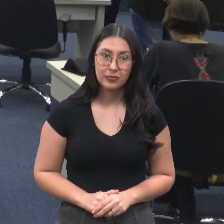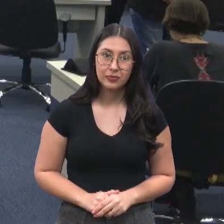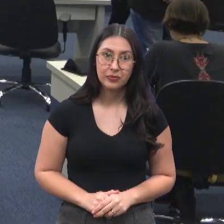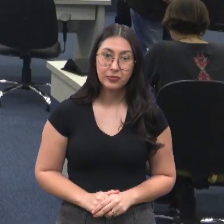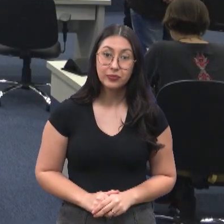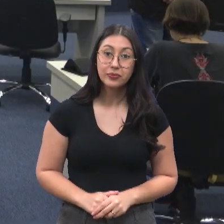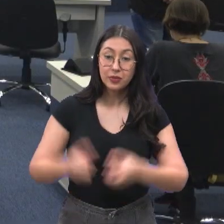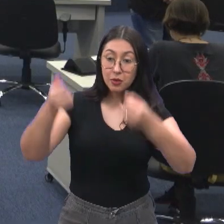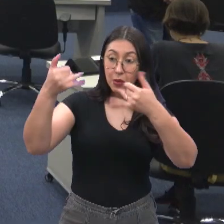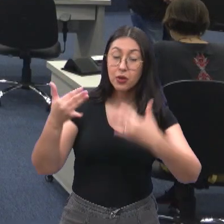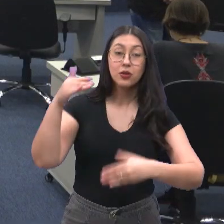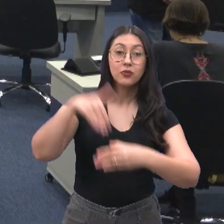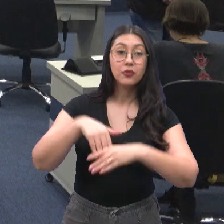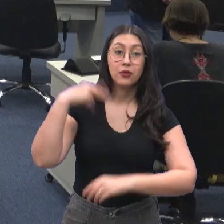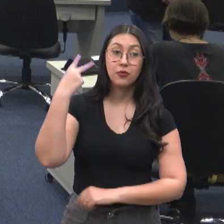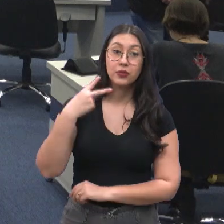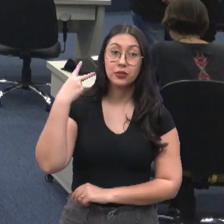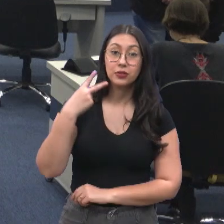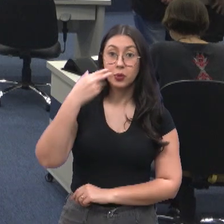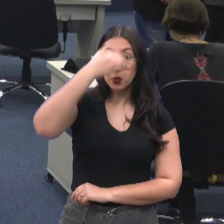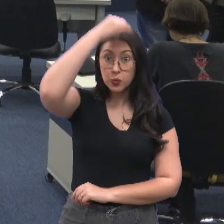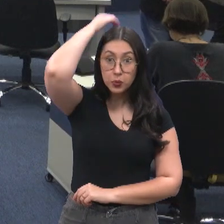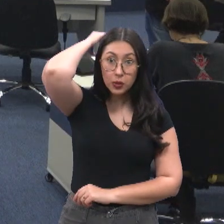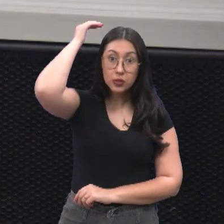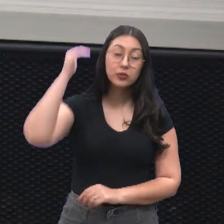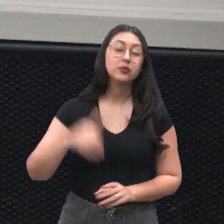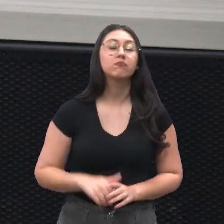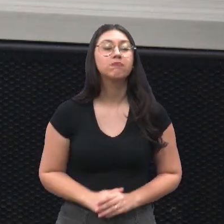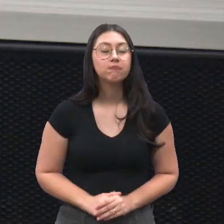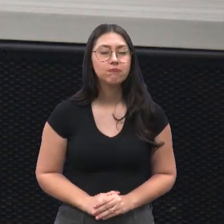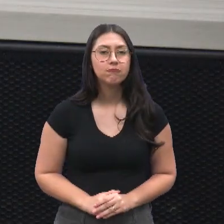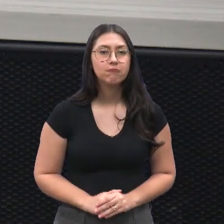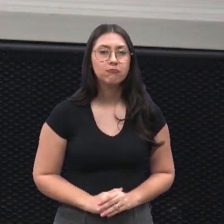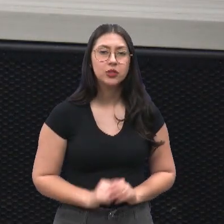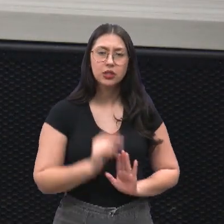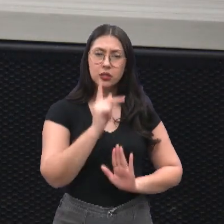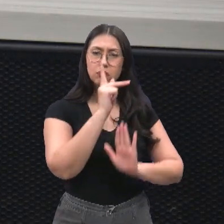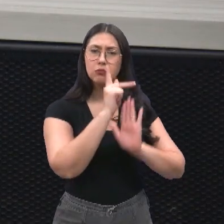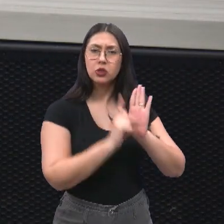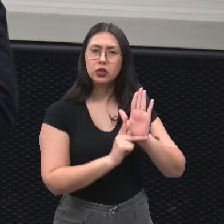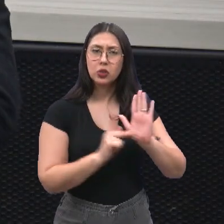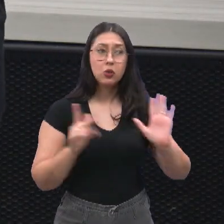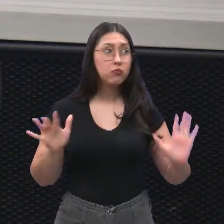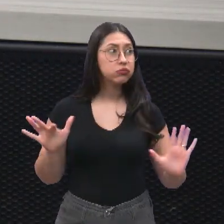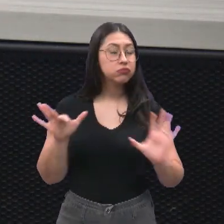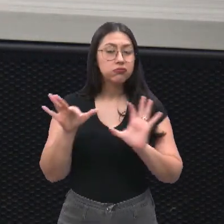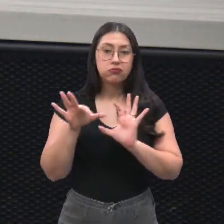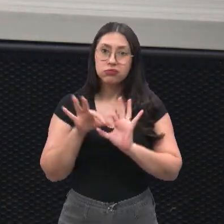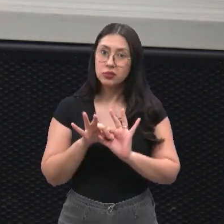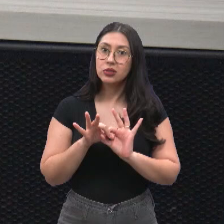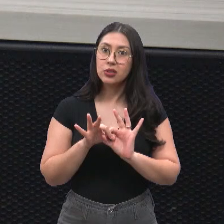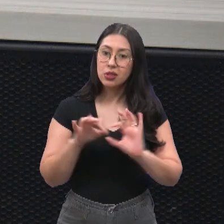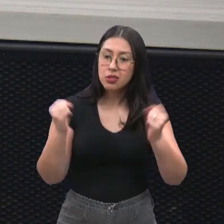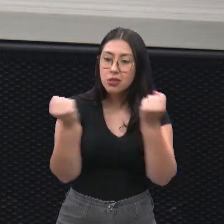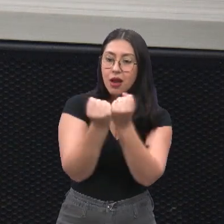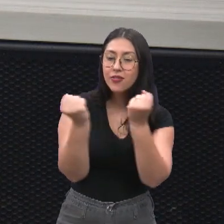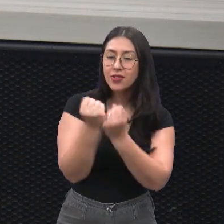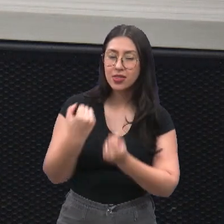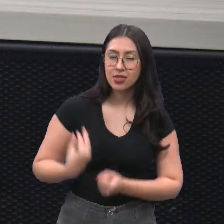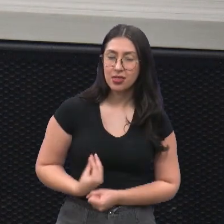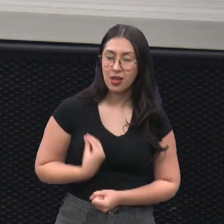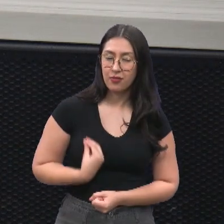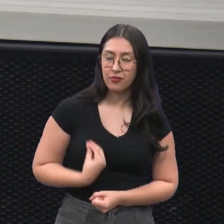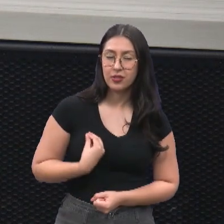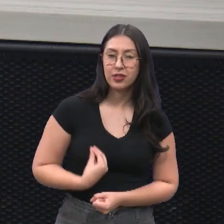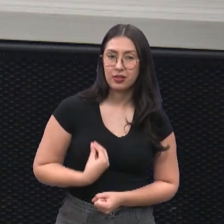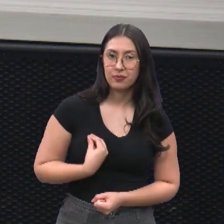Justificativo de votação, vereador Carlos Abranges. Esse projeto nos une a todos na defesa da vida. Esse é um